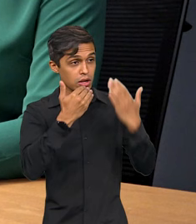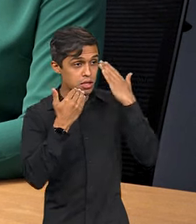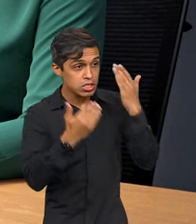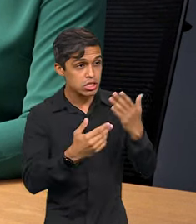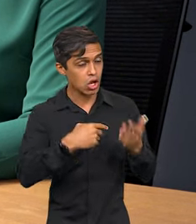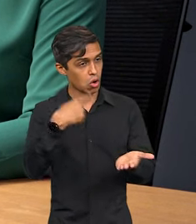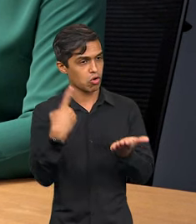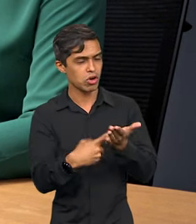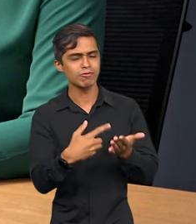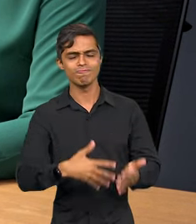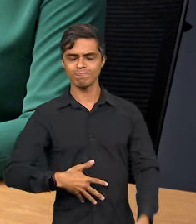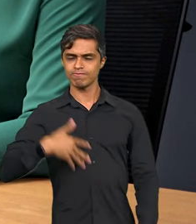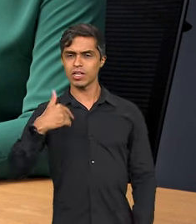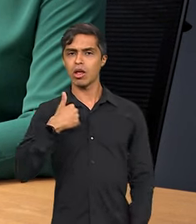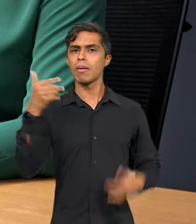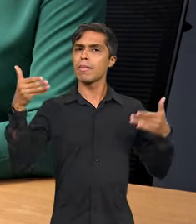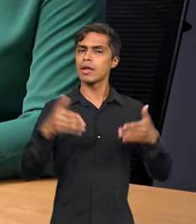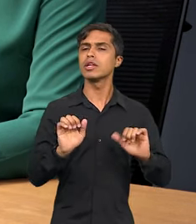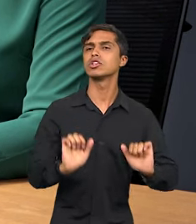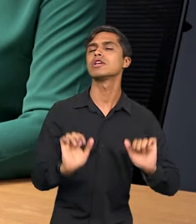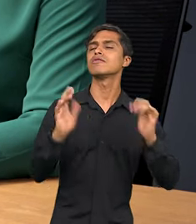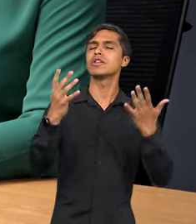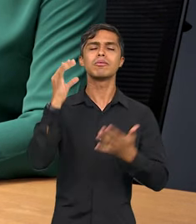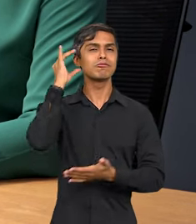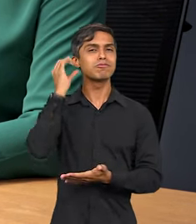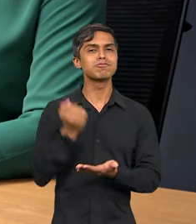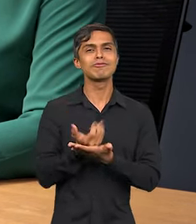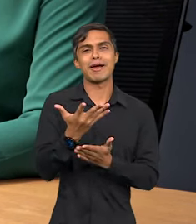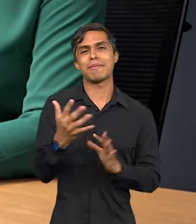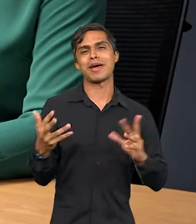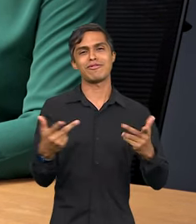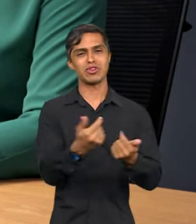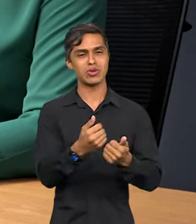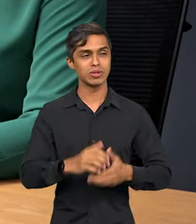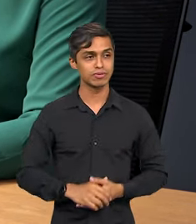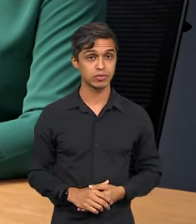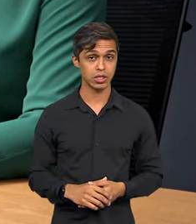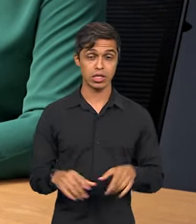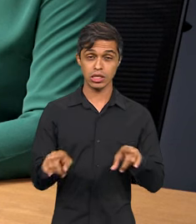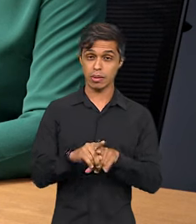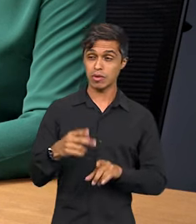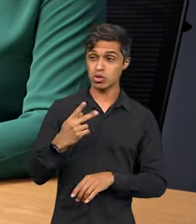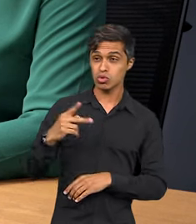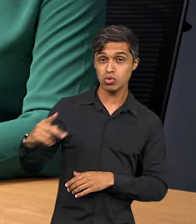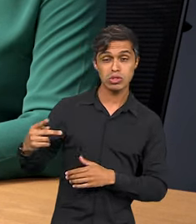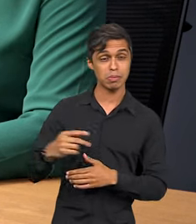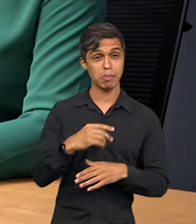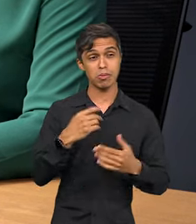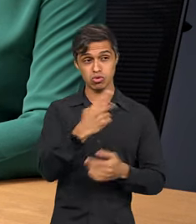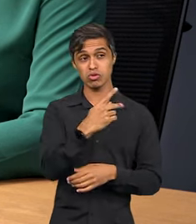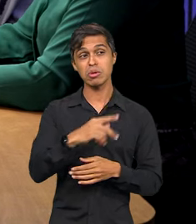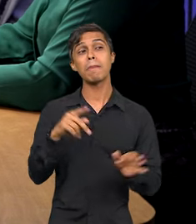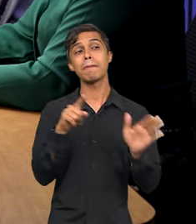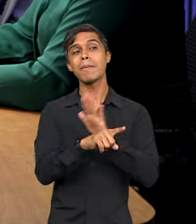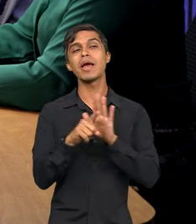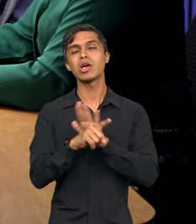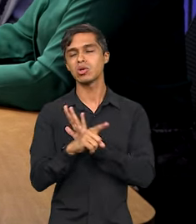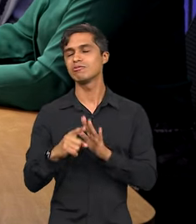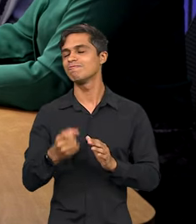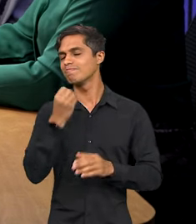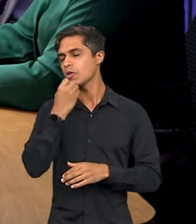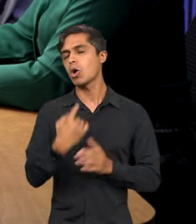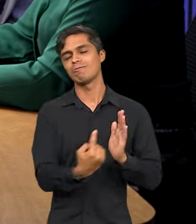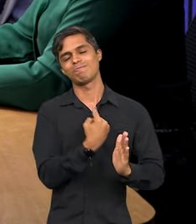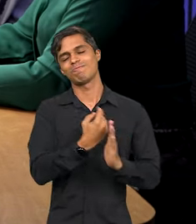honra enorme participar desse Fantástico podcast eh e suas perguntas são muito pertinentes e muito